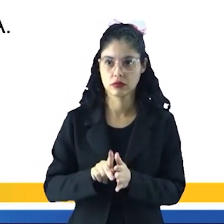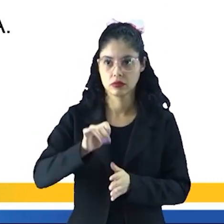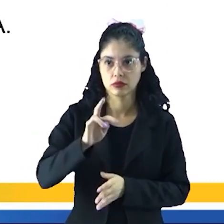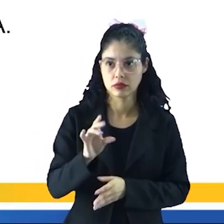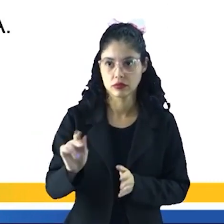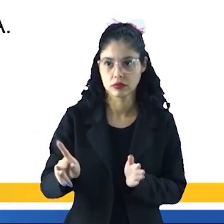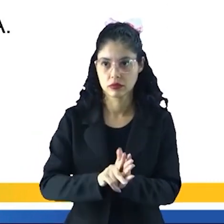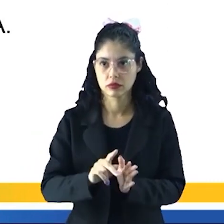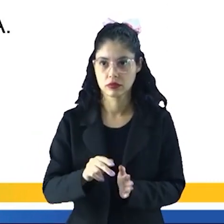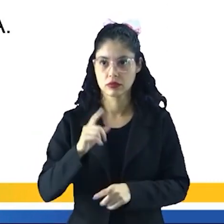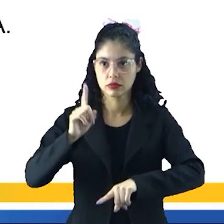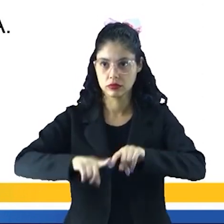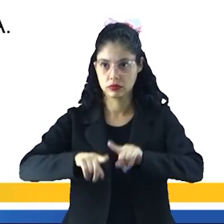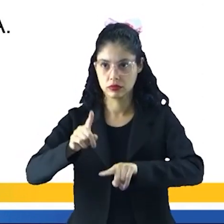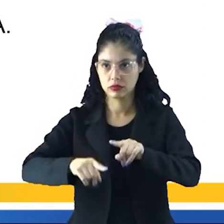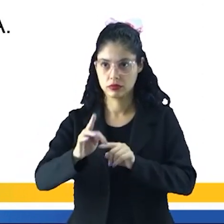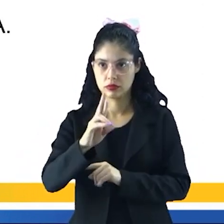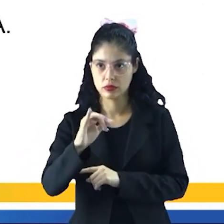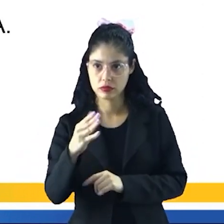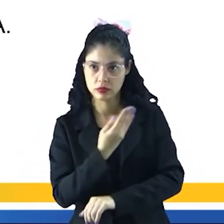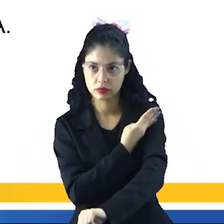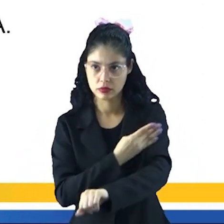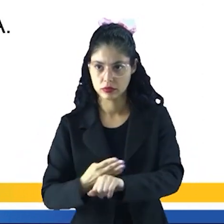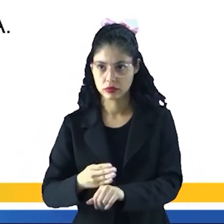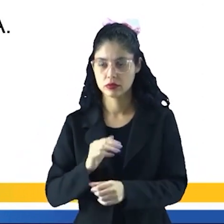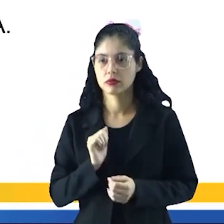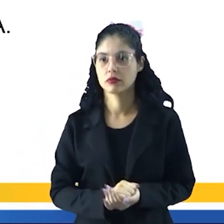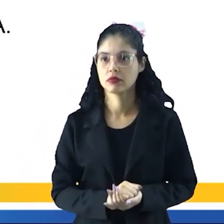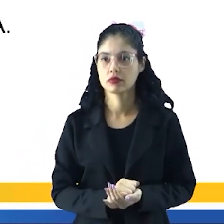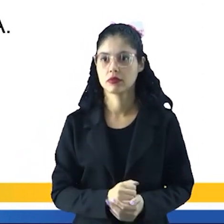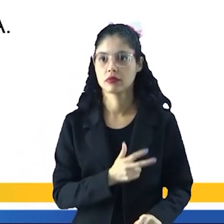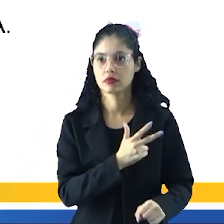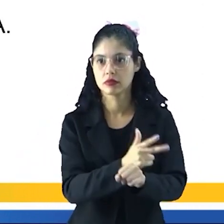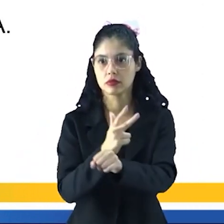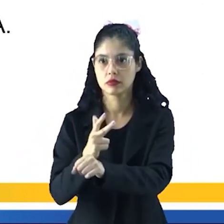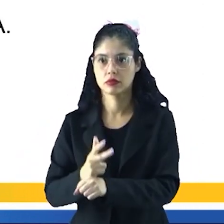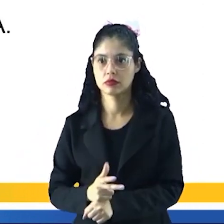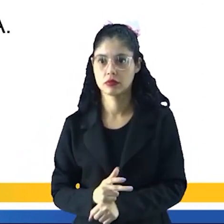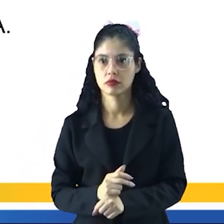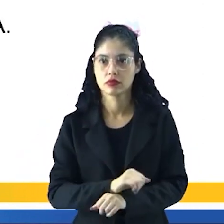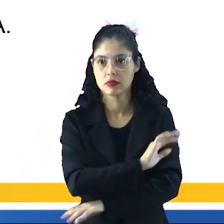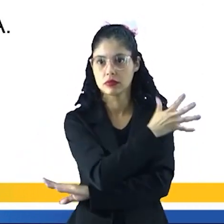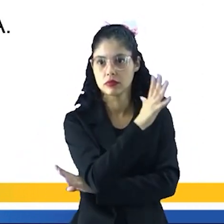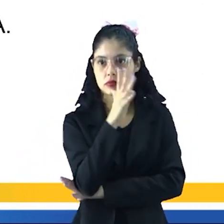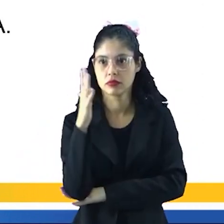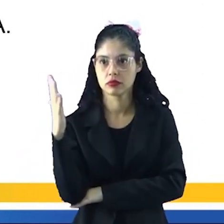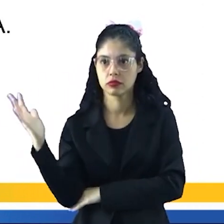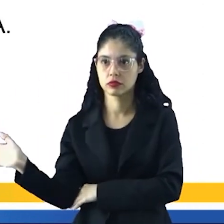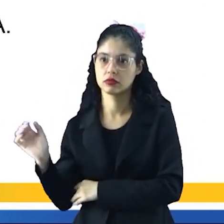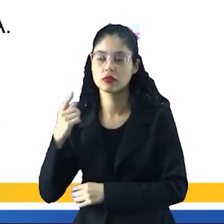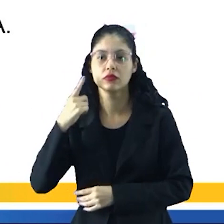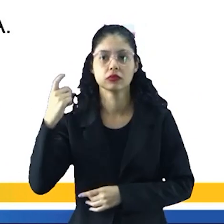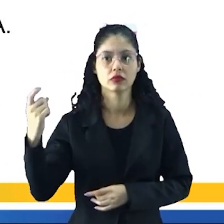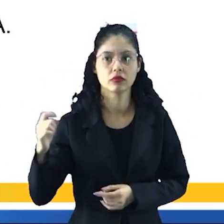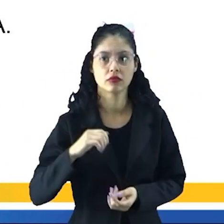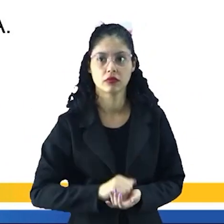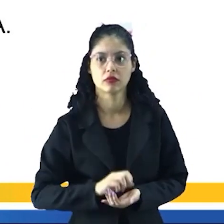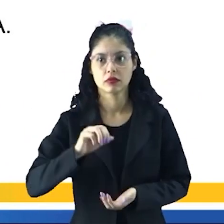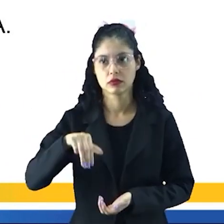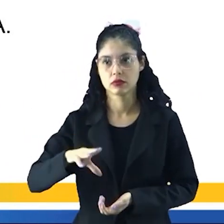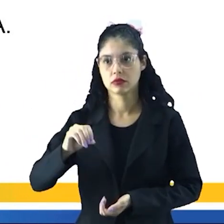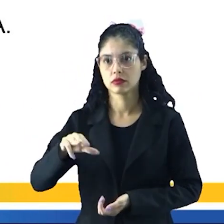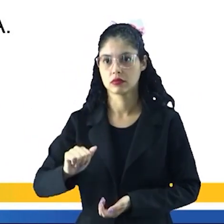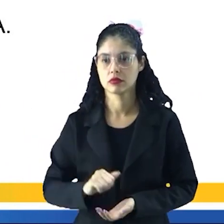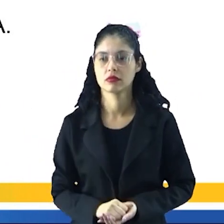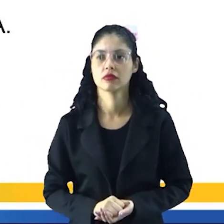instalação específica de material translúcido branco e com a gravação de ruído ambiente que ele instalou